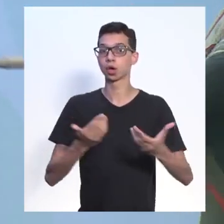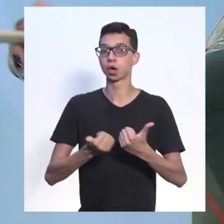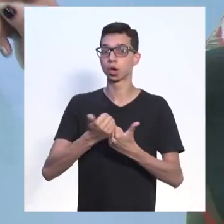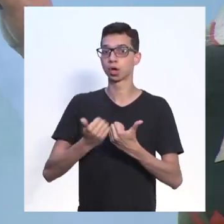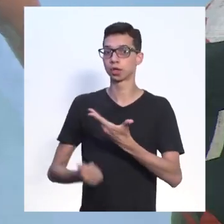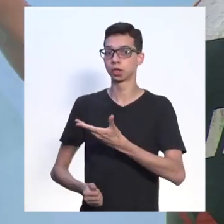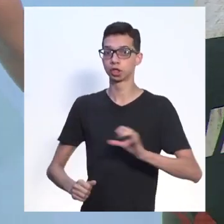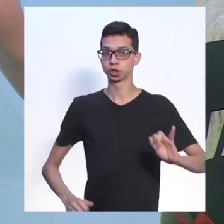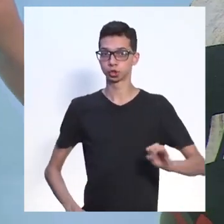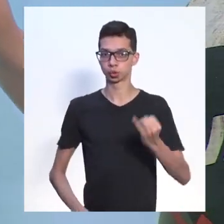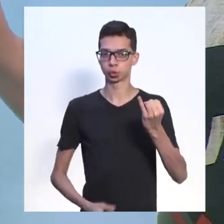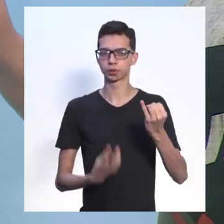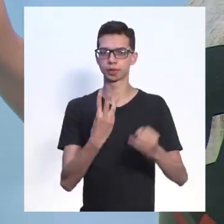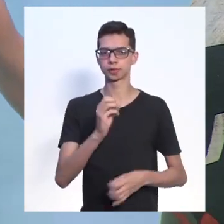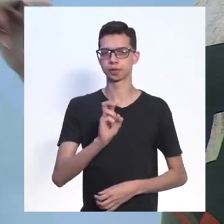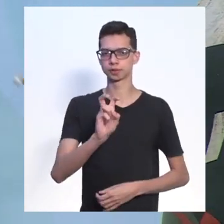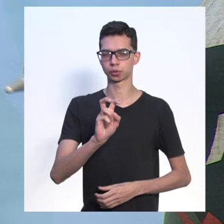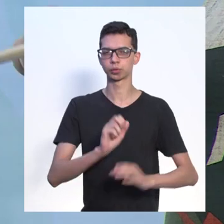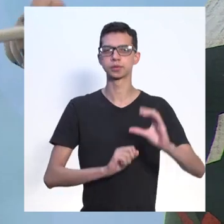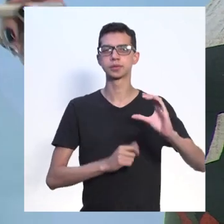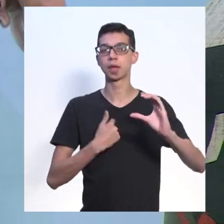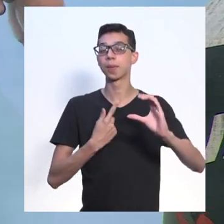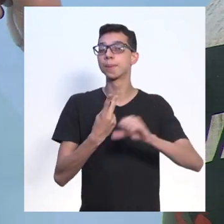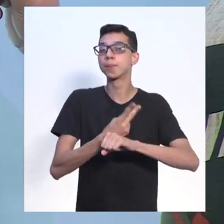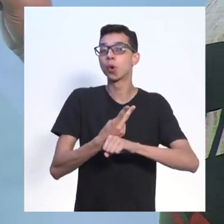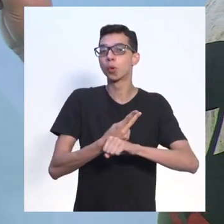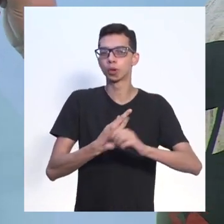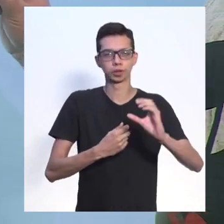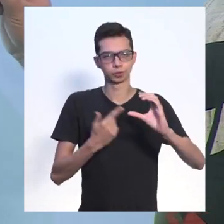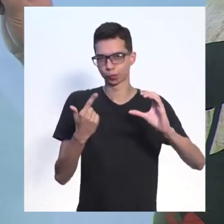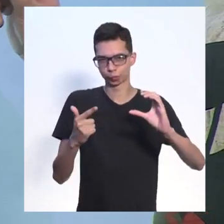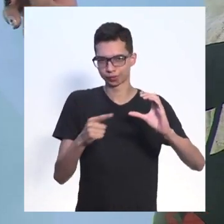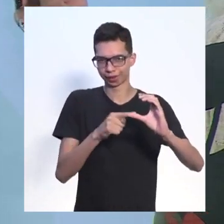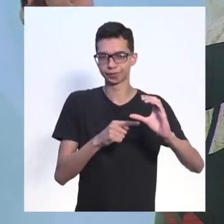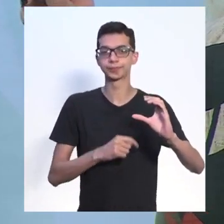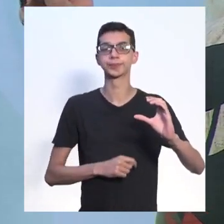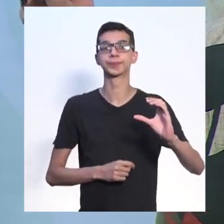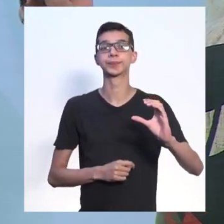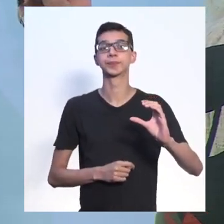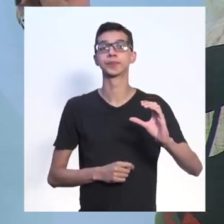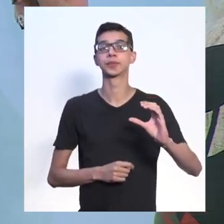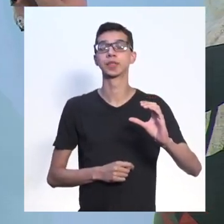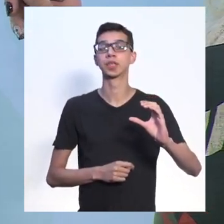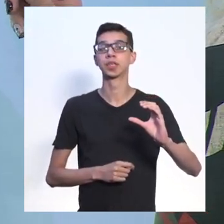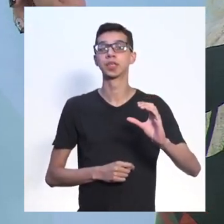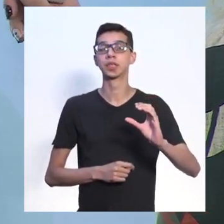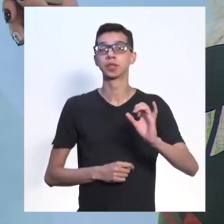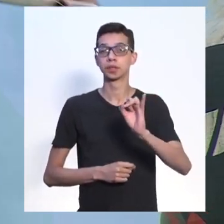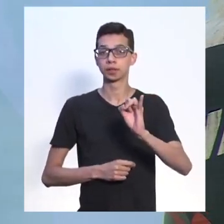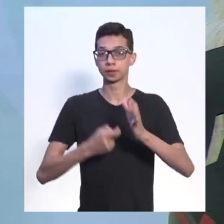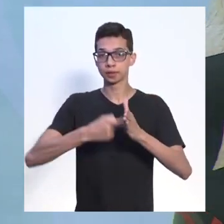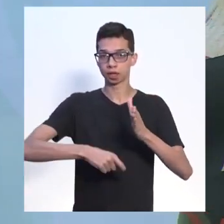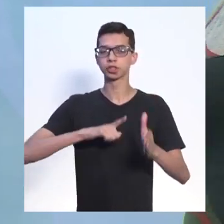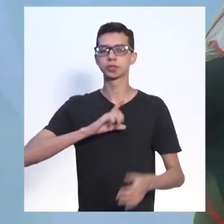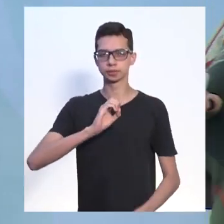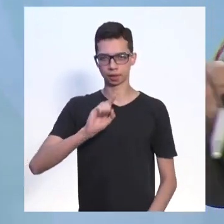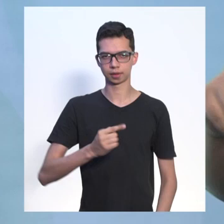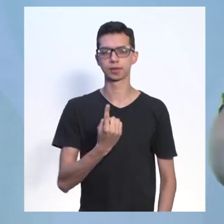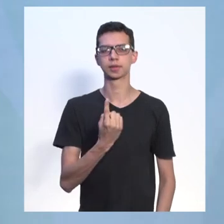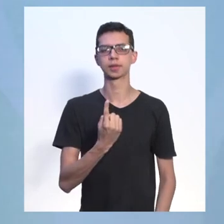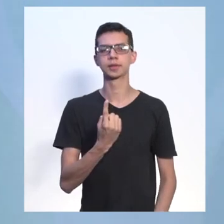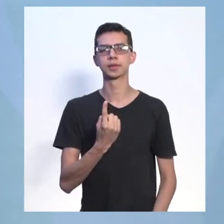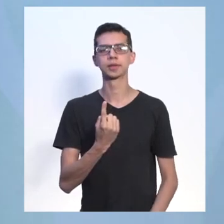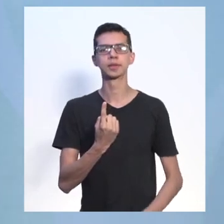305, o C eu estou procurando, a taxa eu tenho e o tempo eu